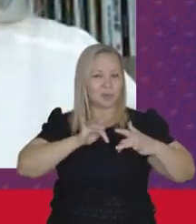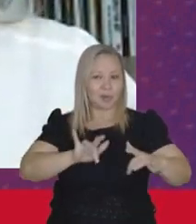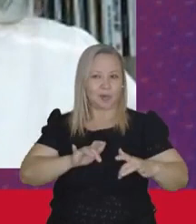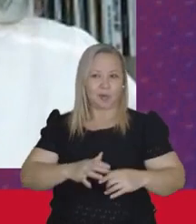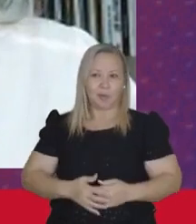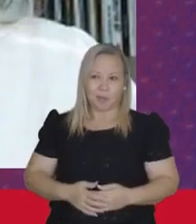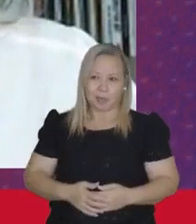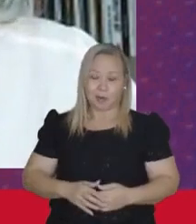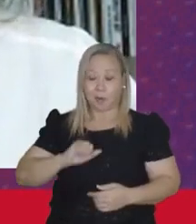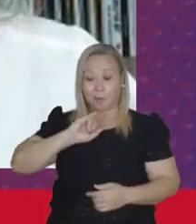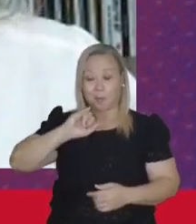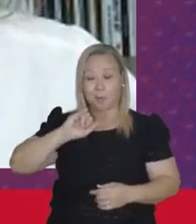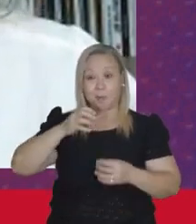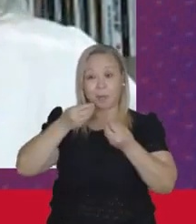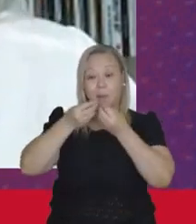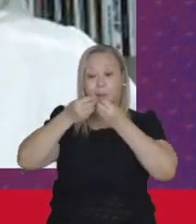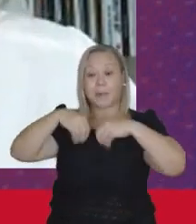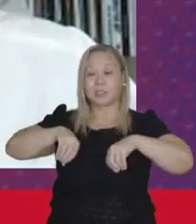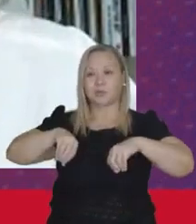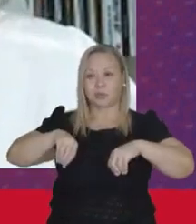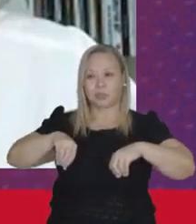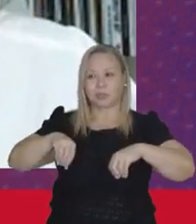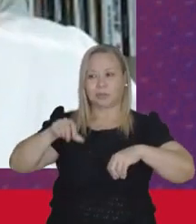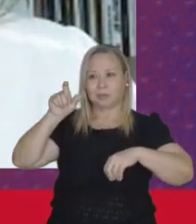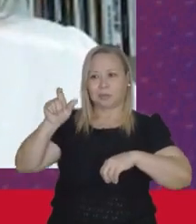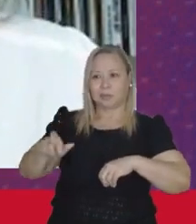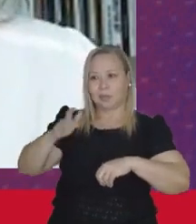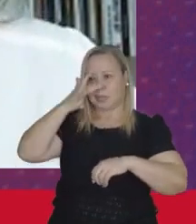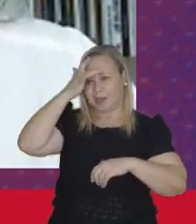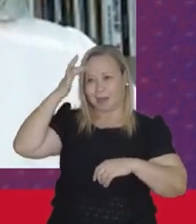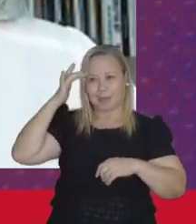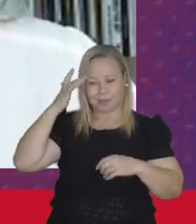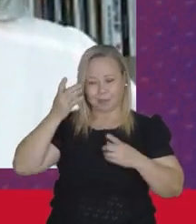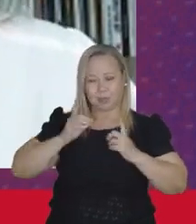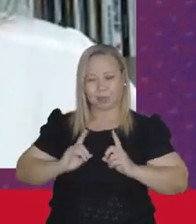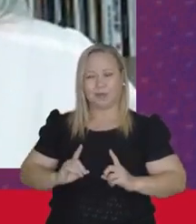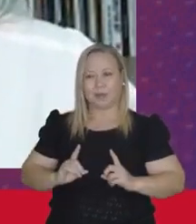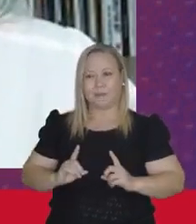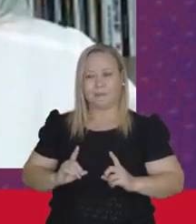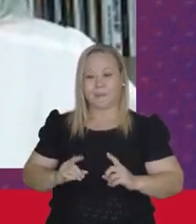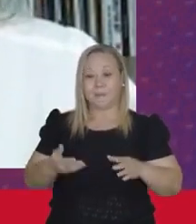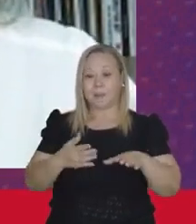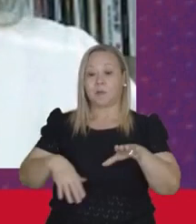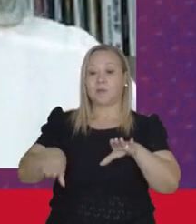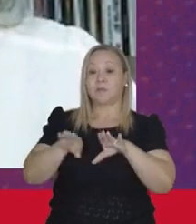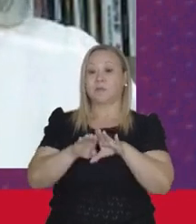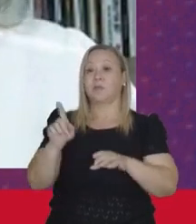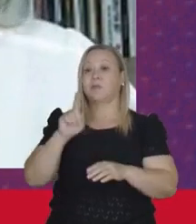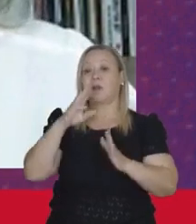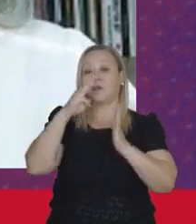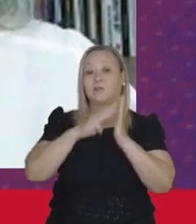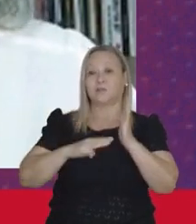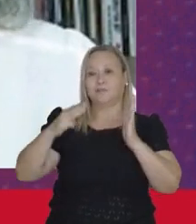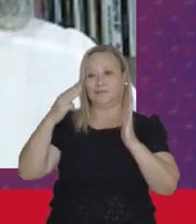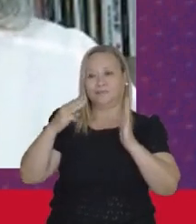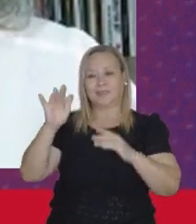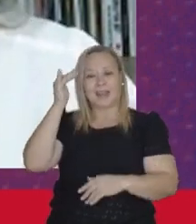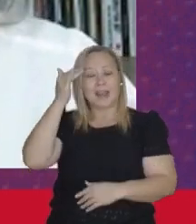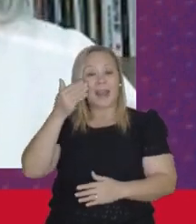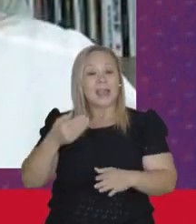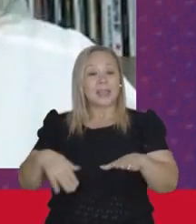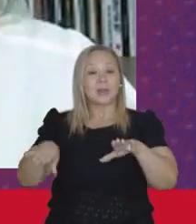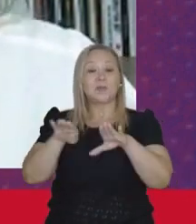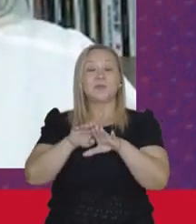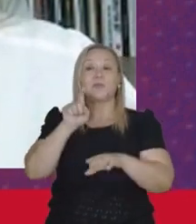pleno sujeito de direito. A inclusão não é metodologia, a inclusão é concepção, se refere